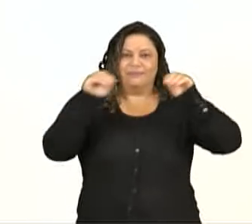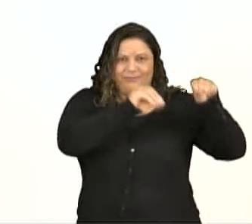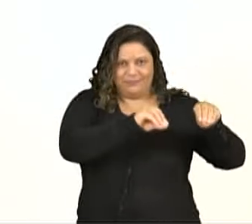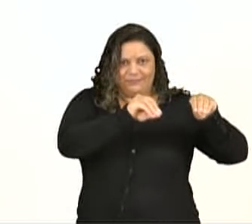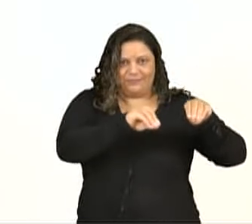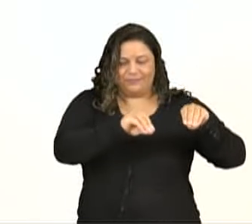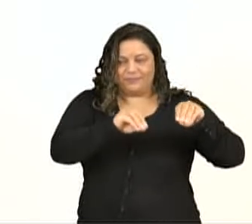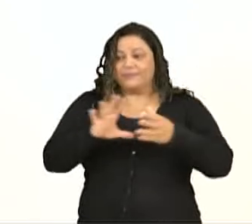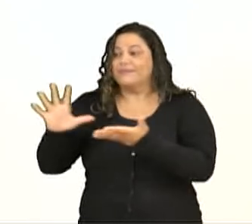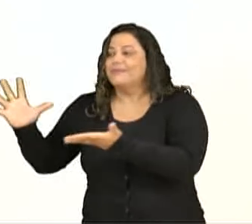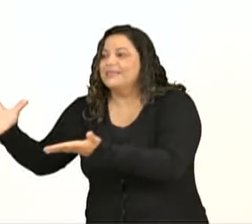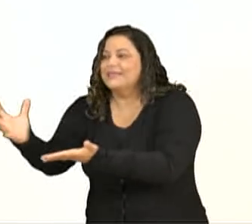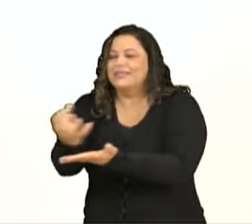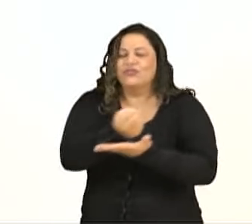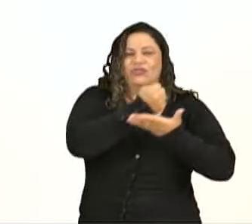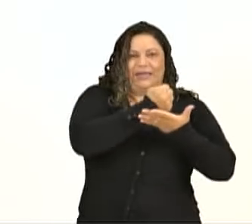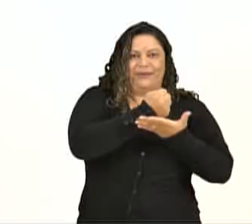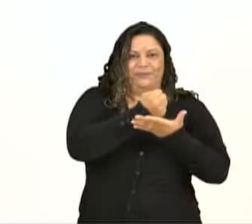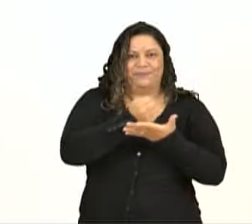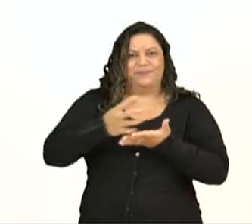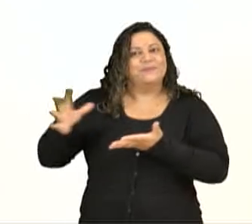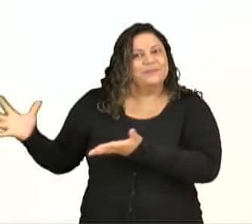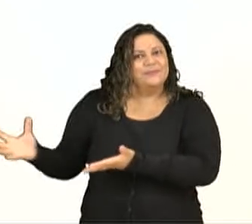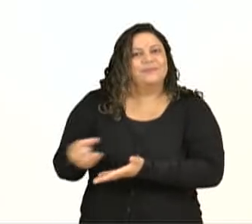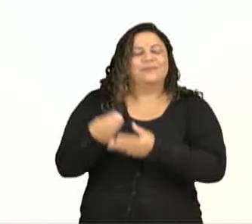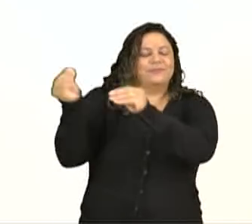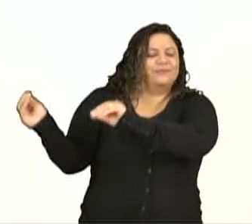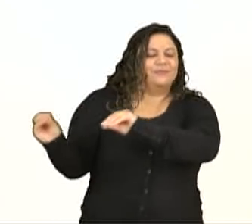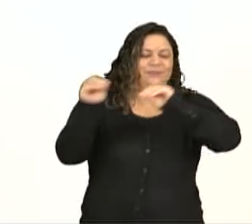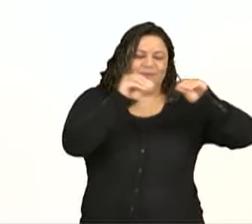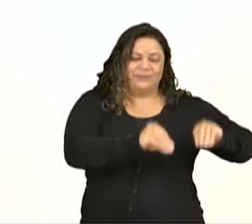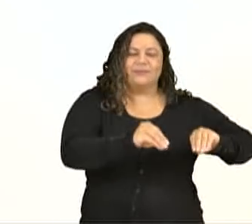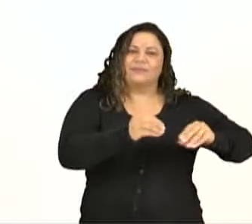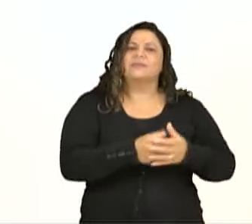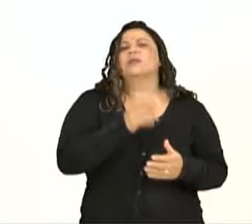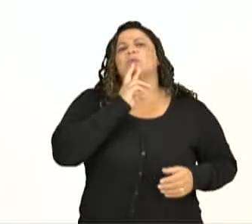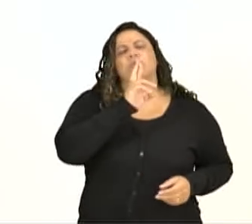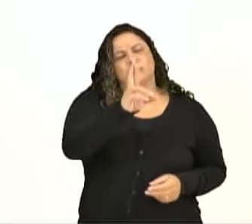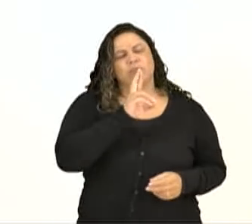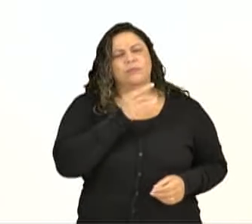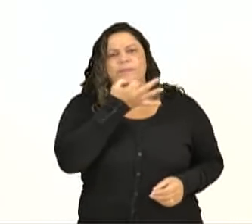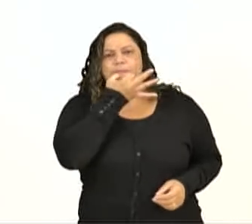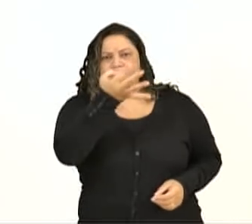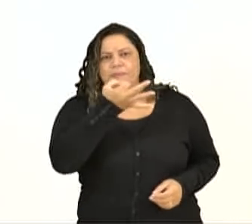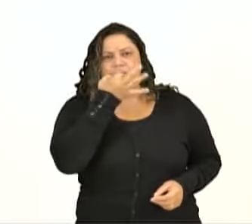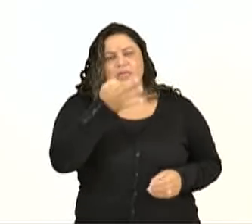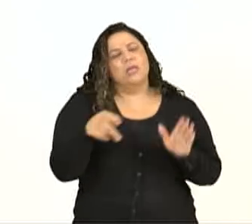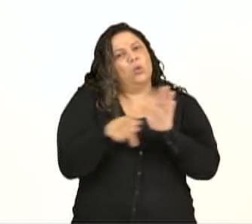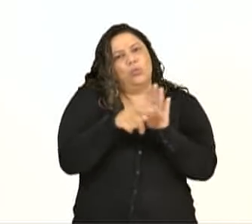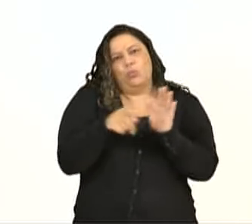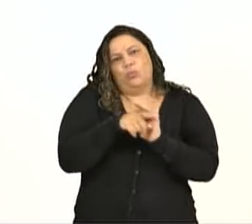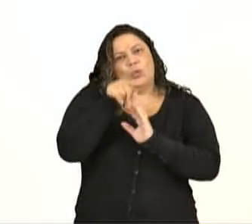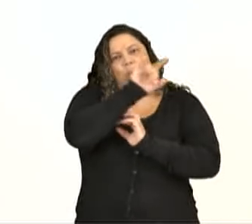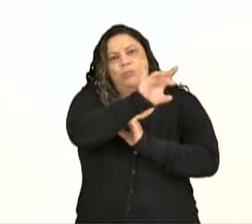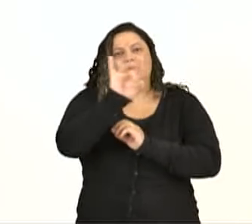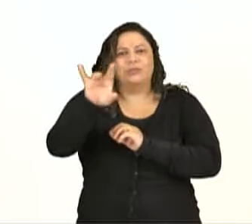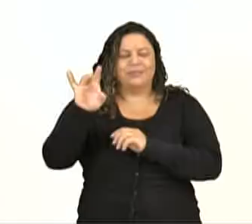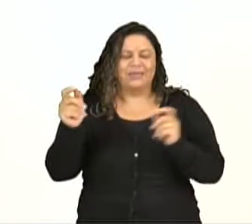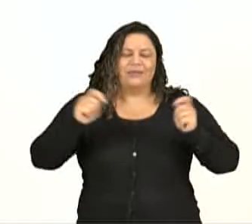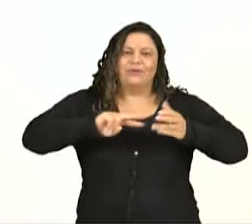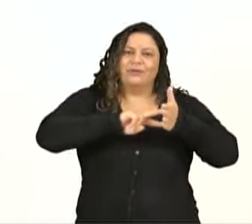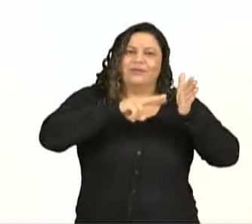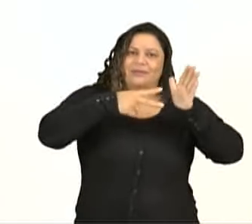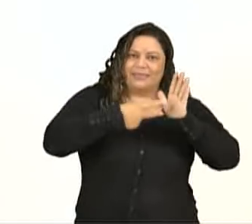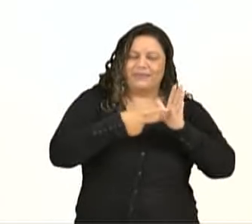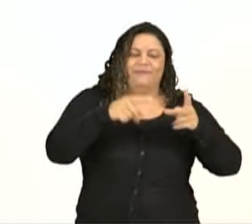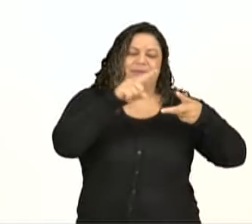um lugar, removido. Então, se vocês responderam com a opinião de vocês referente ao que significa o refugiado